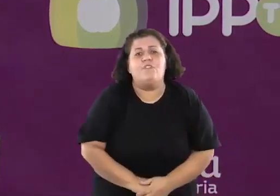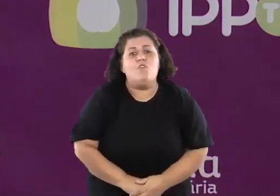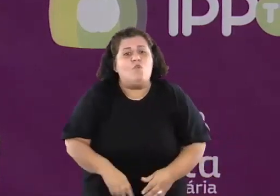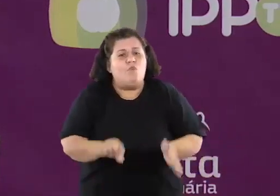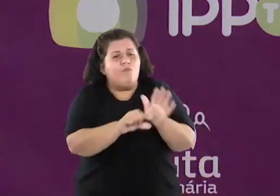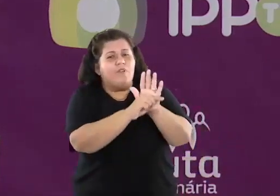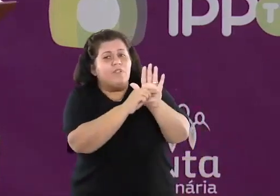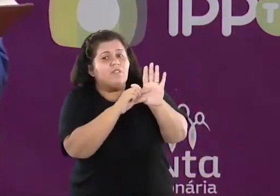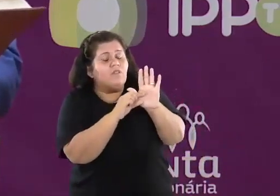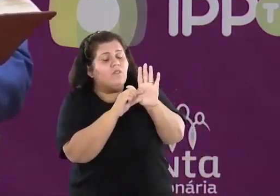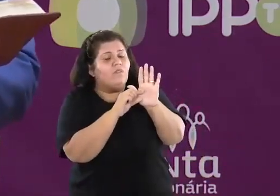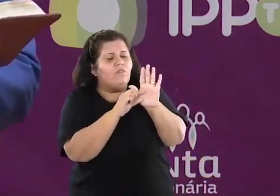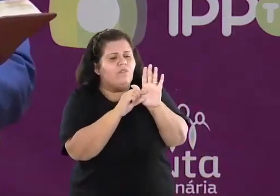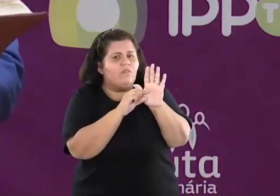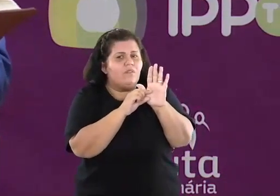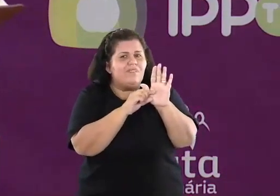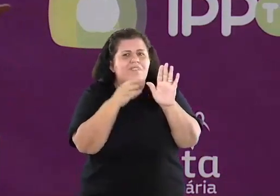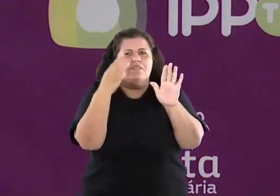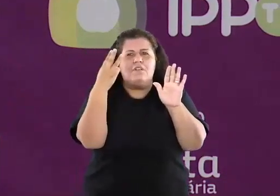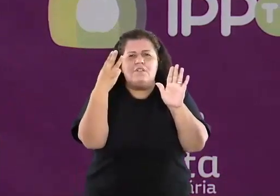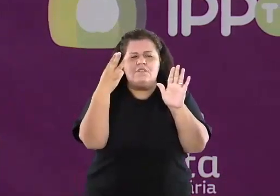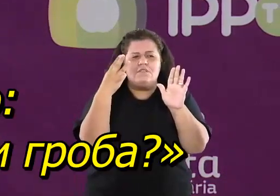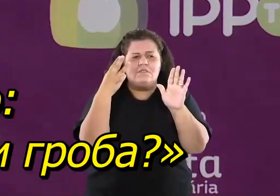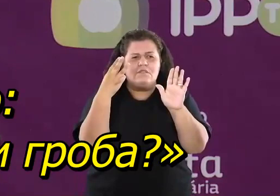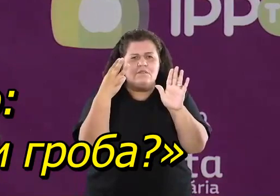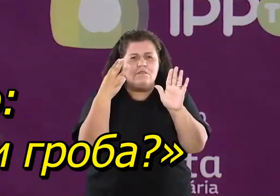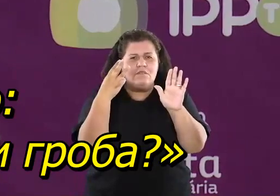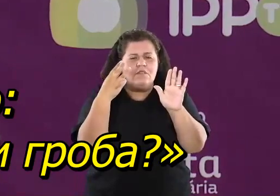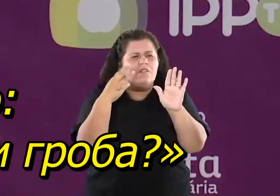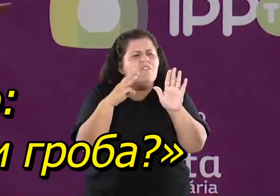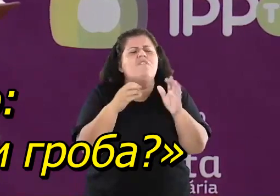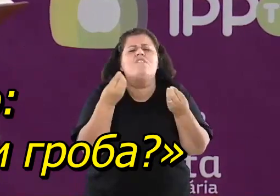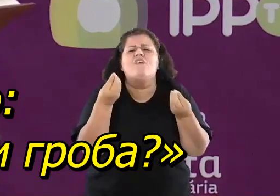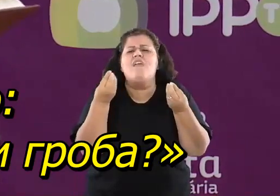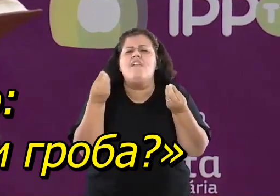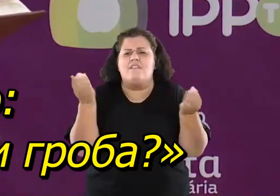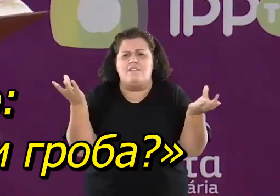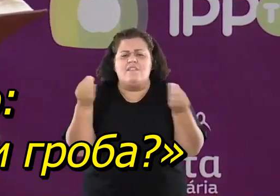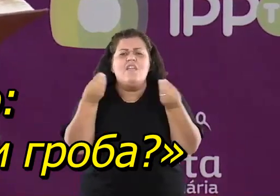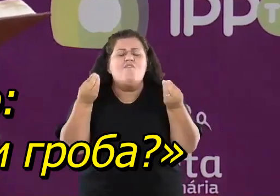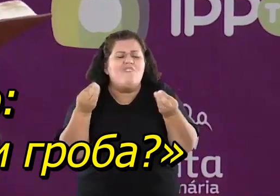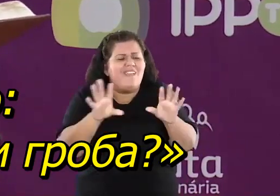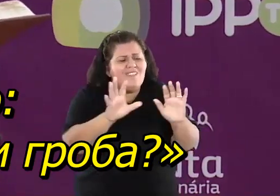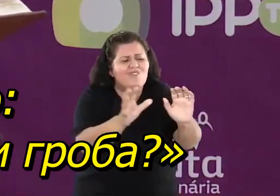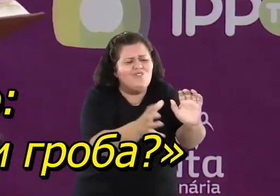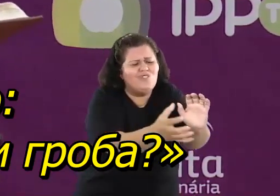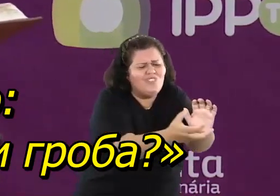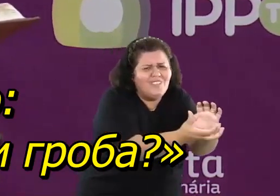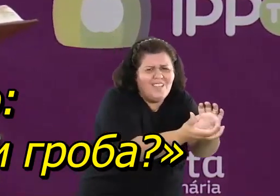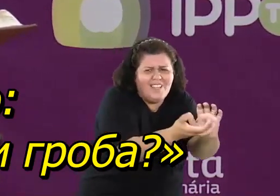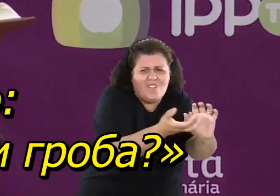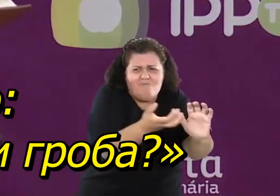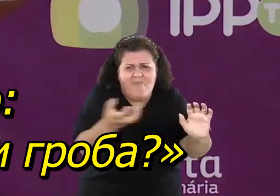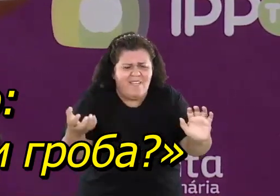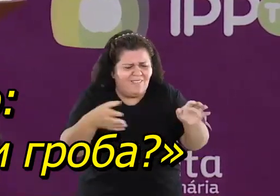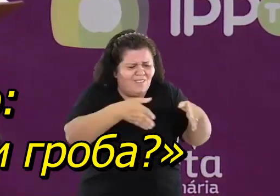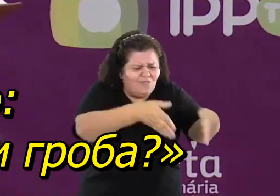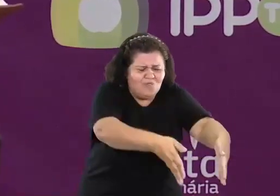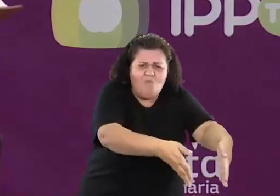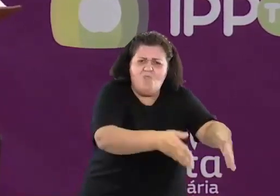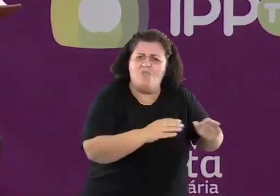o versículo 3 diz: diziam umas às outras, quem nos removerá a pedra da entrada do túmulo?